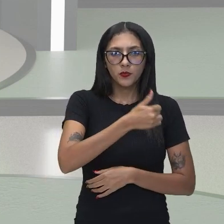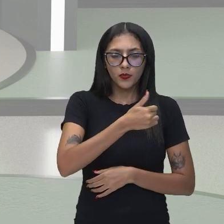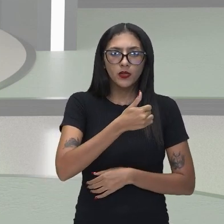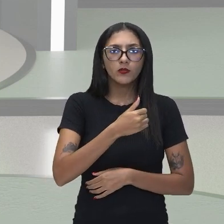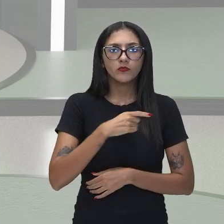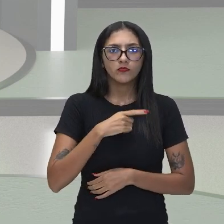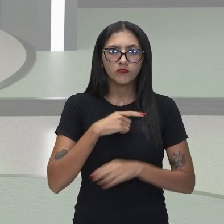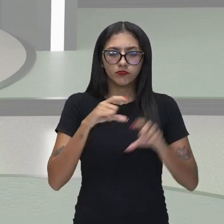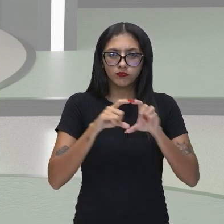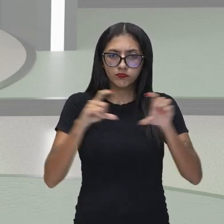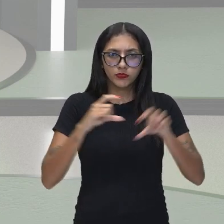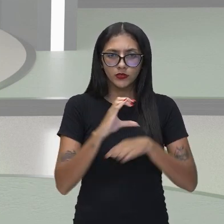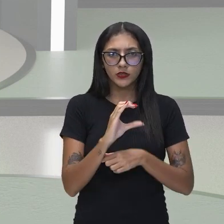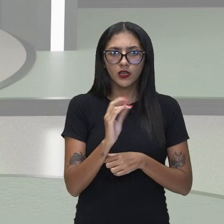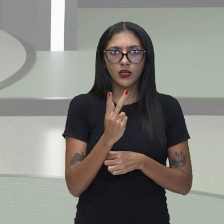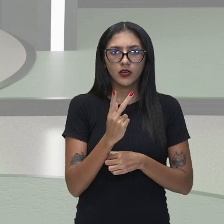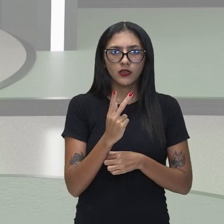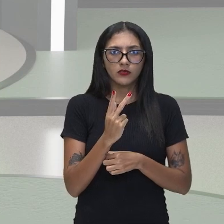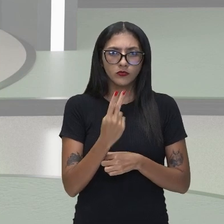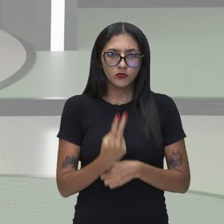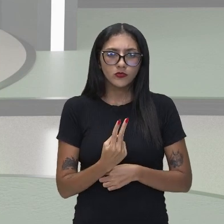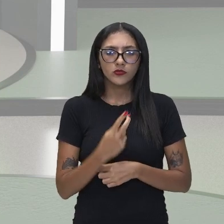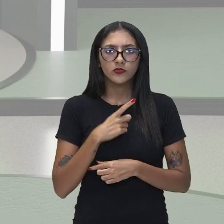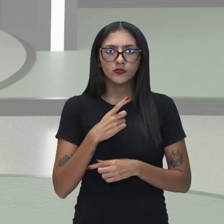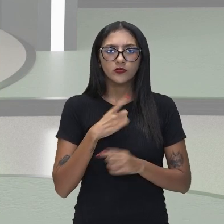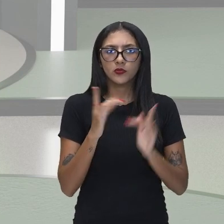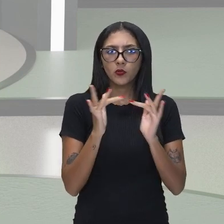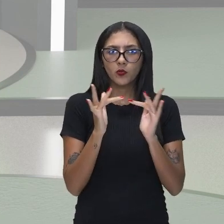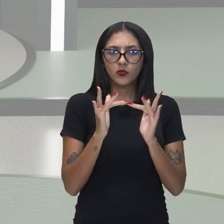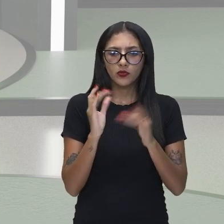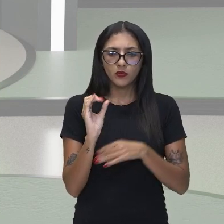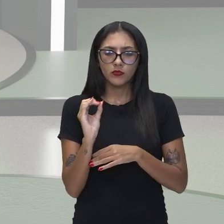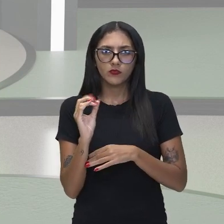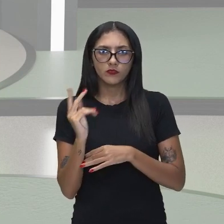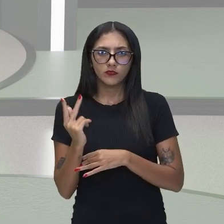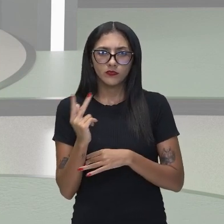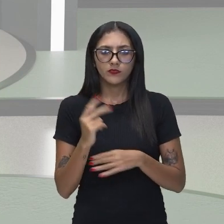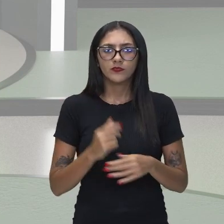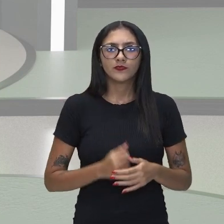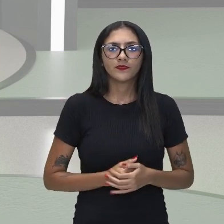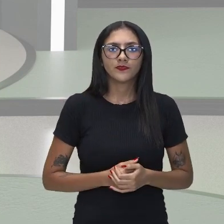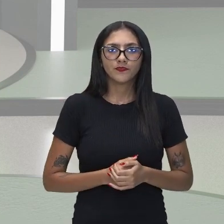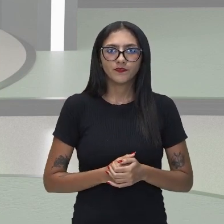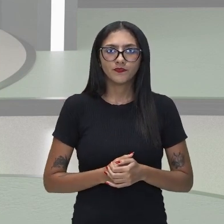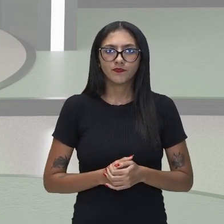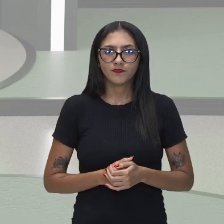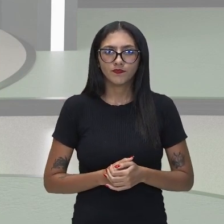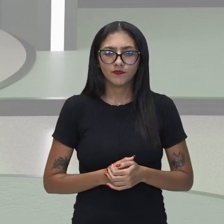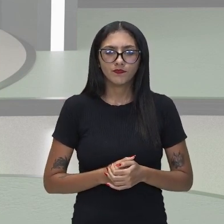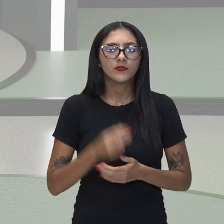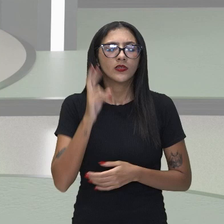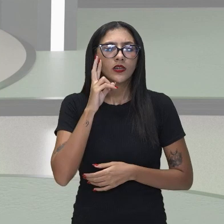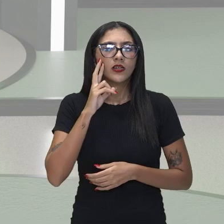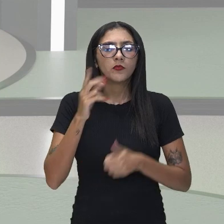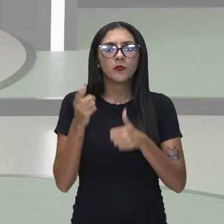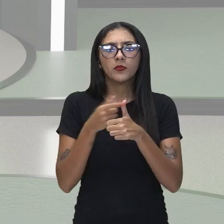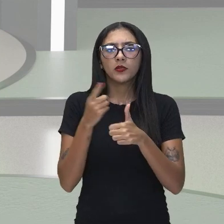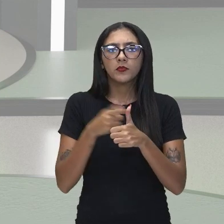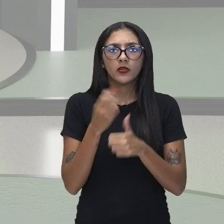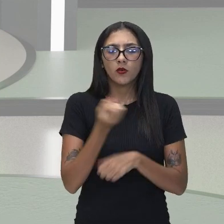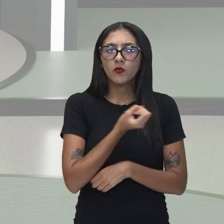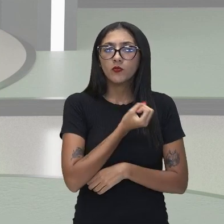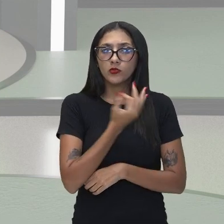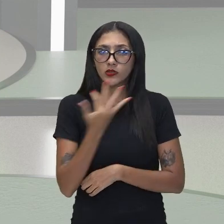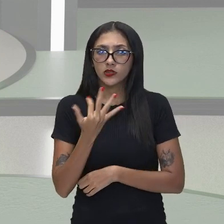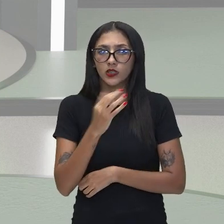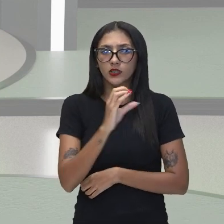a um carbono primário. Então, essas são as classificações. Primeiro, quanto à quantidade de hidroxilas,